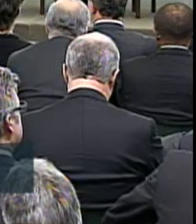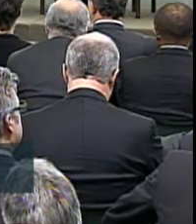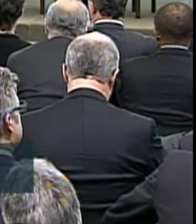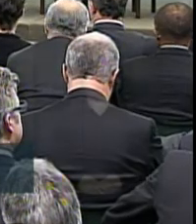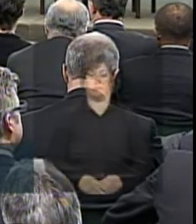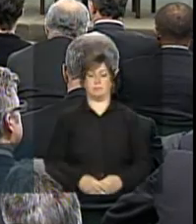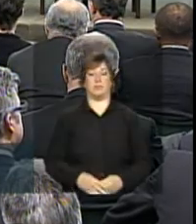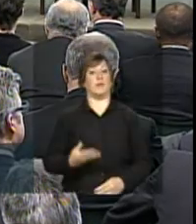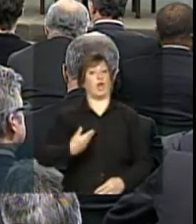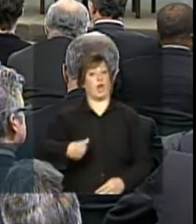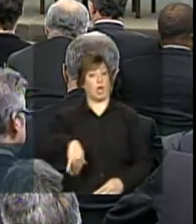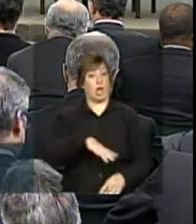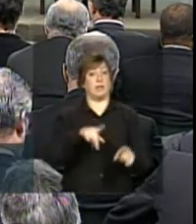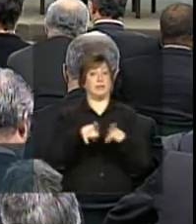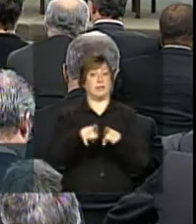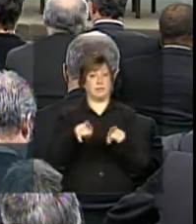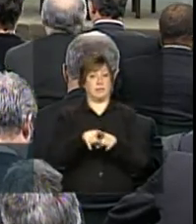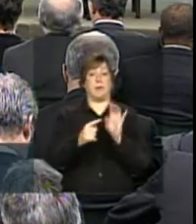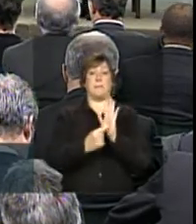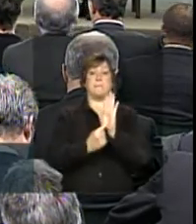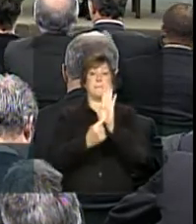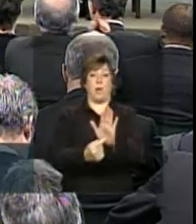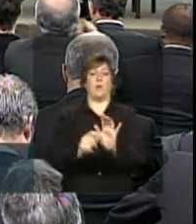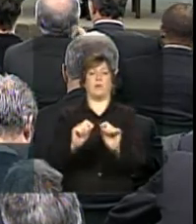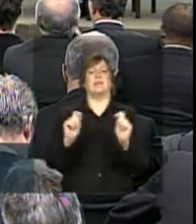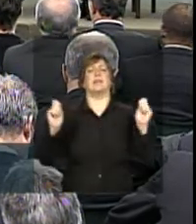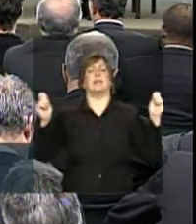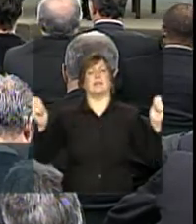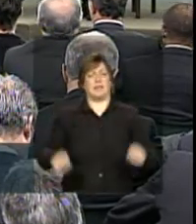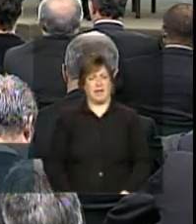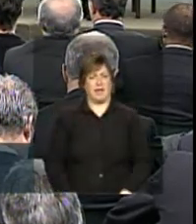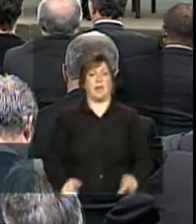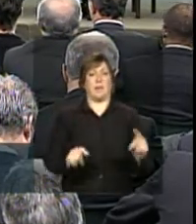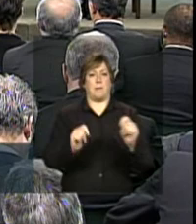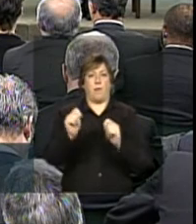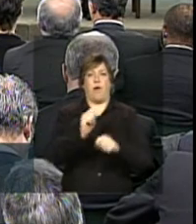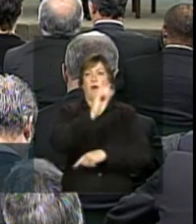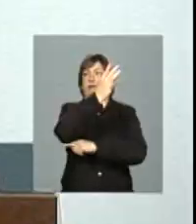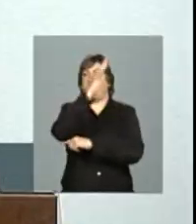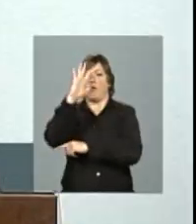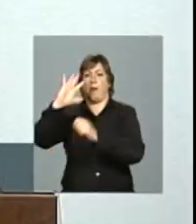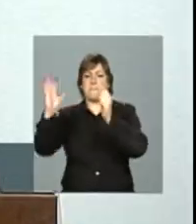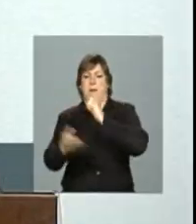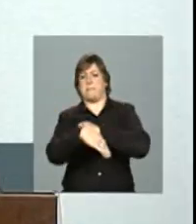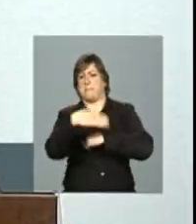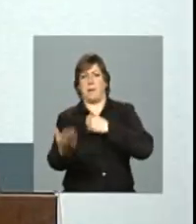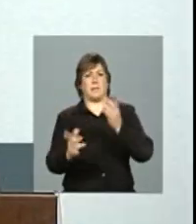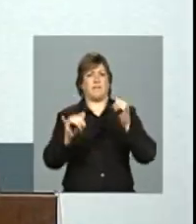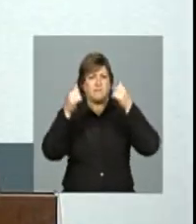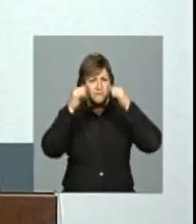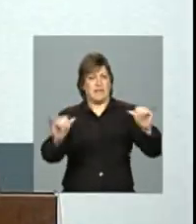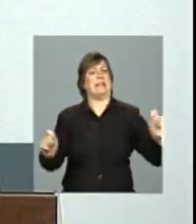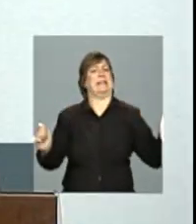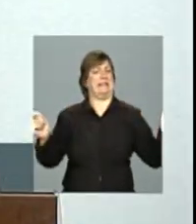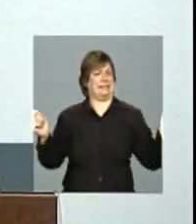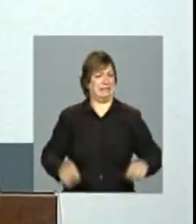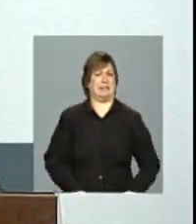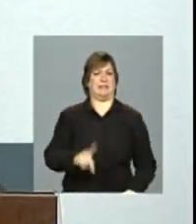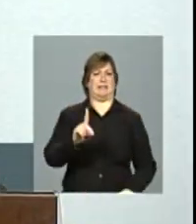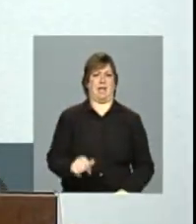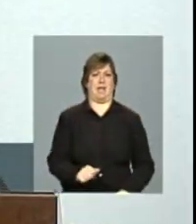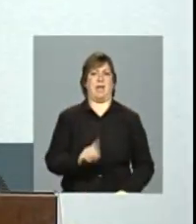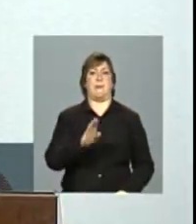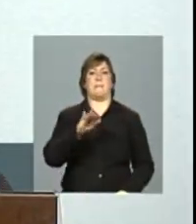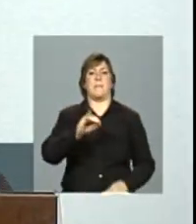Nós também mostramos que é possível preservar nossas florestas nossas Nossa biodiversidade